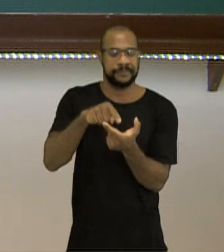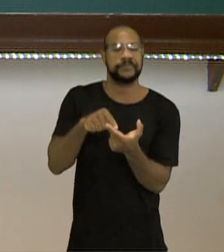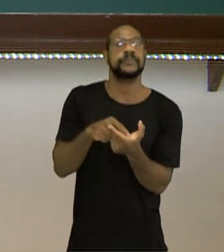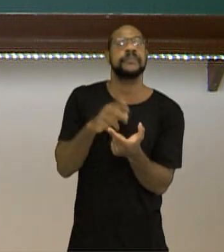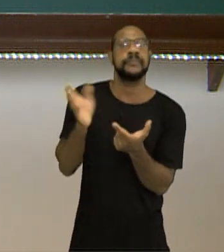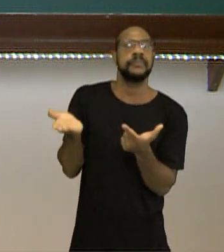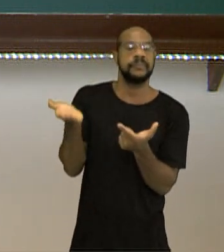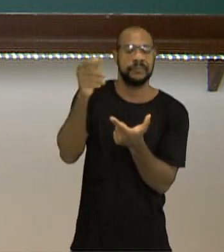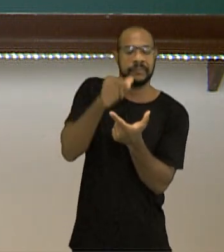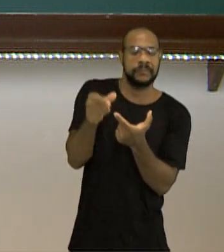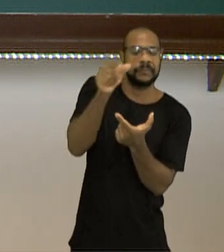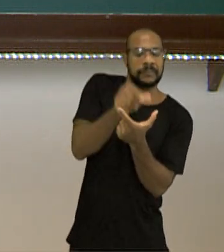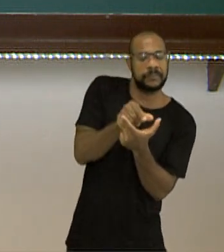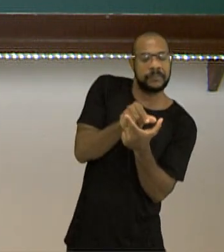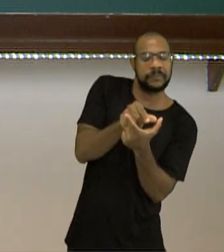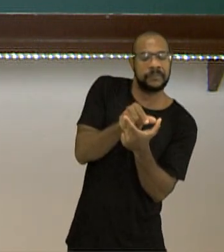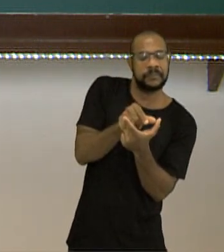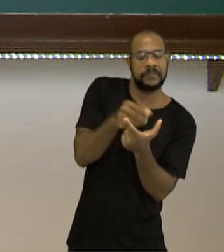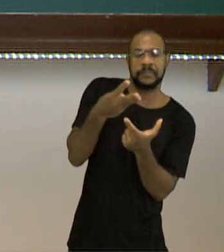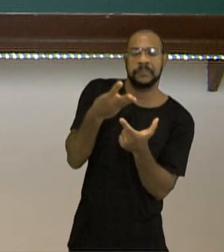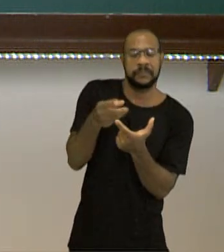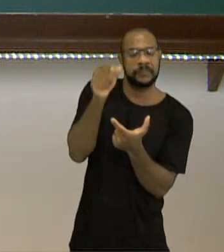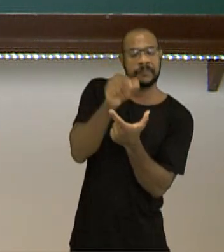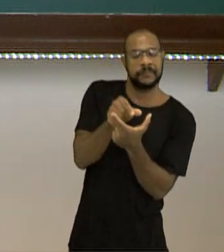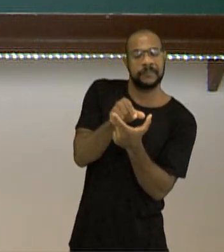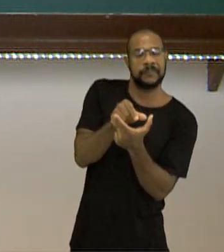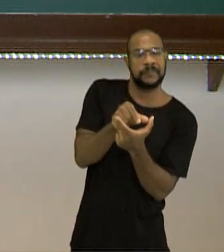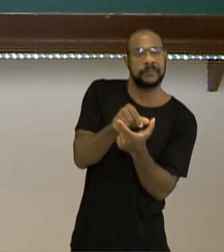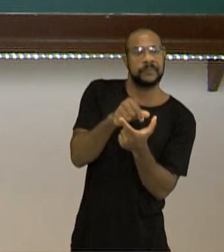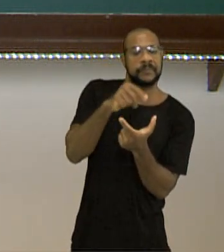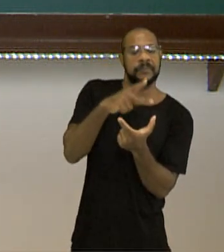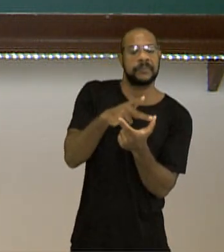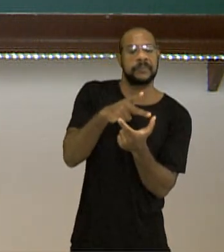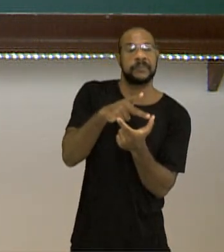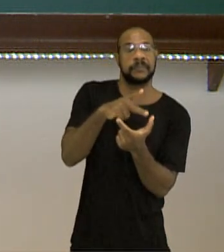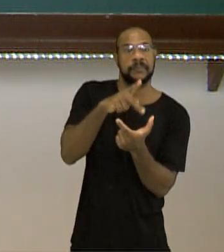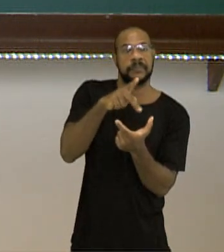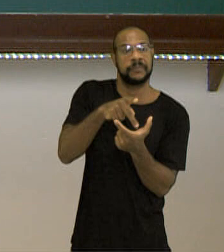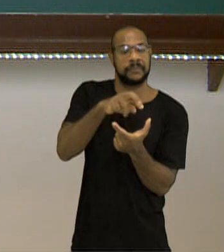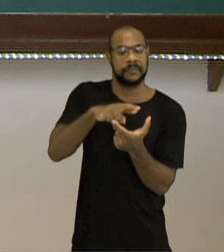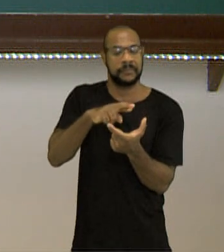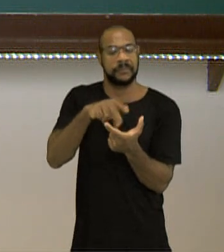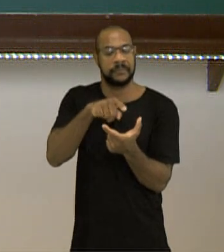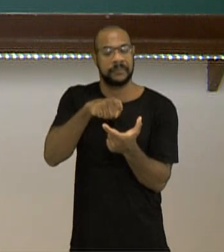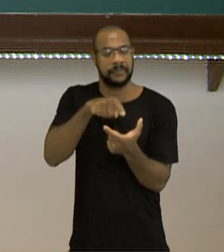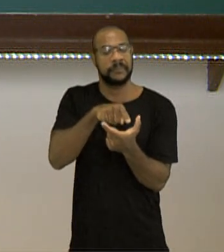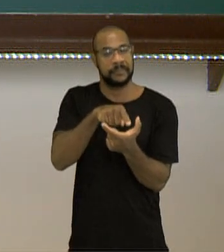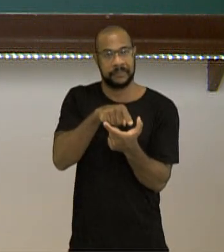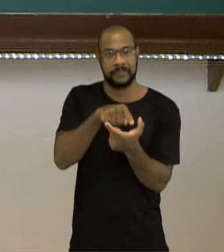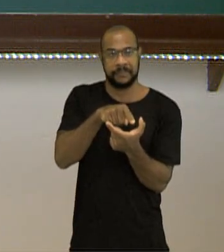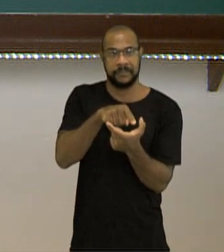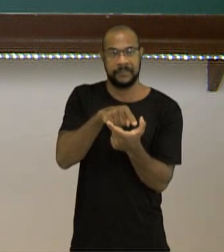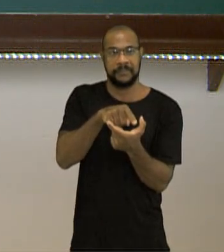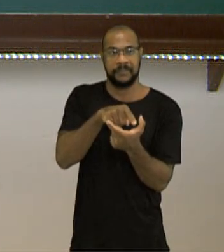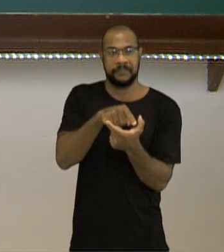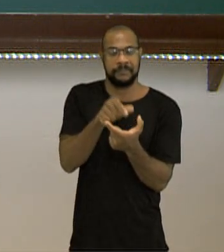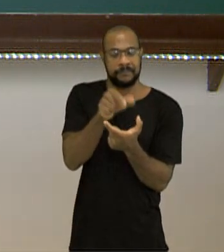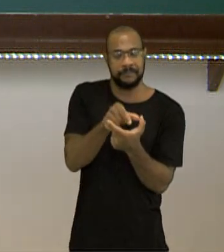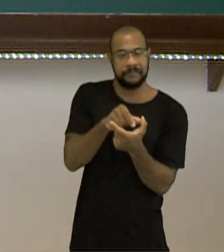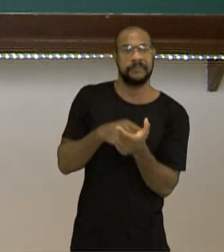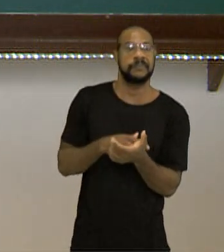Proparoxítona, a antepenúltima sílaba é a sílaba tônica. E aí o que acontece? Fora isso, eu tenho os